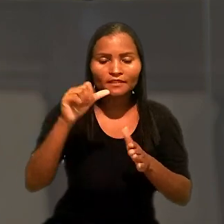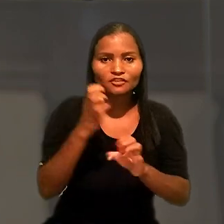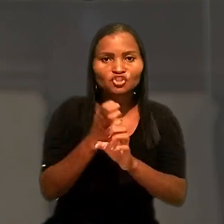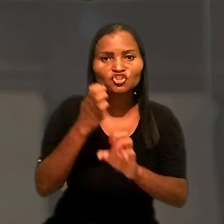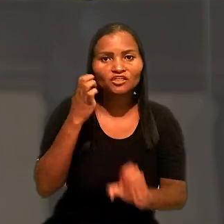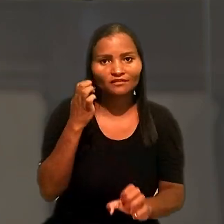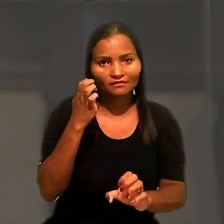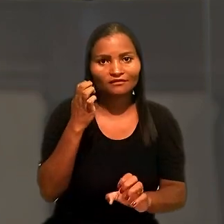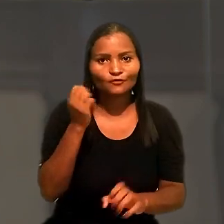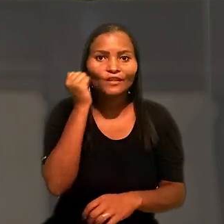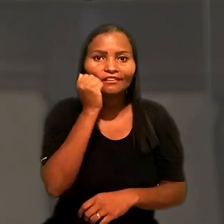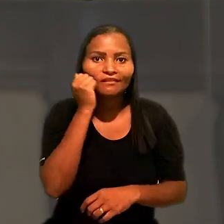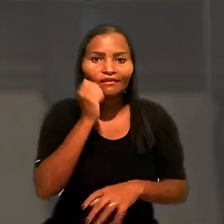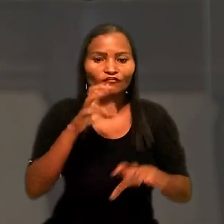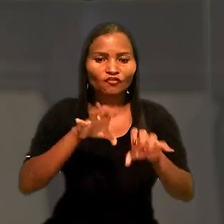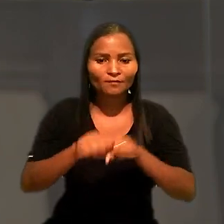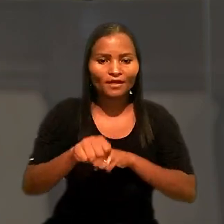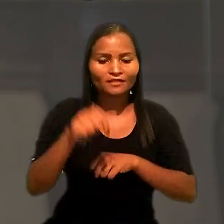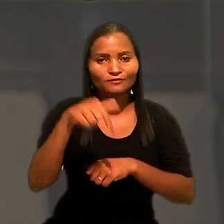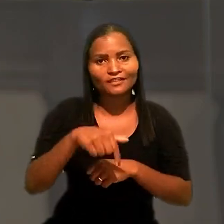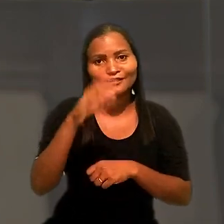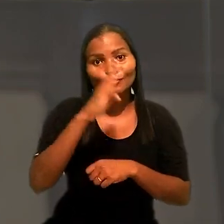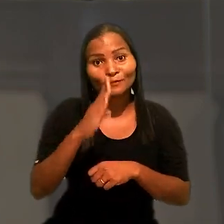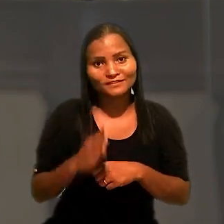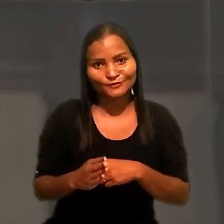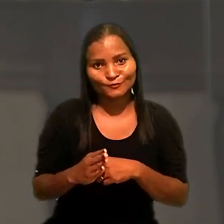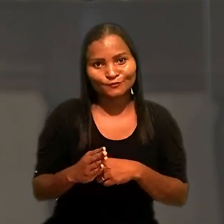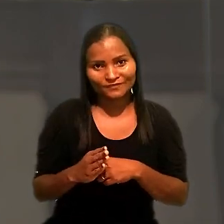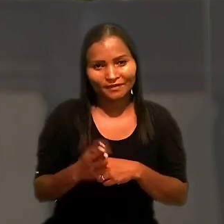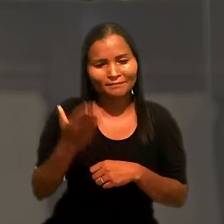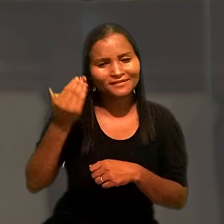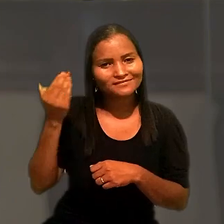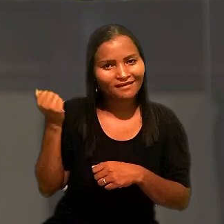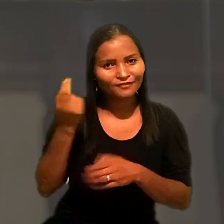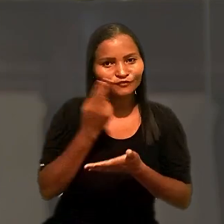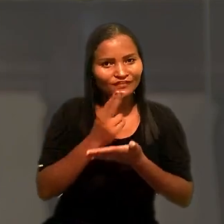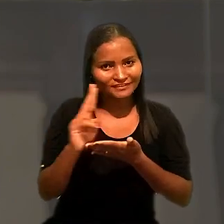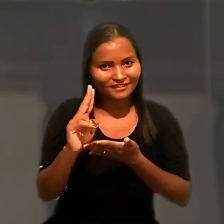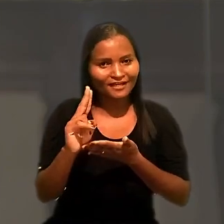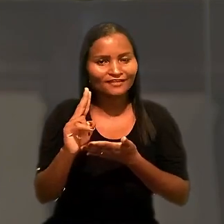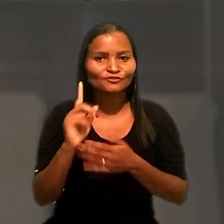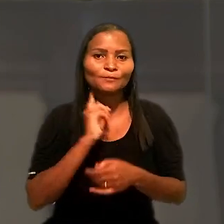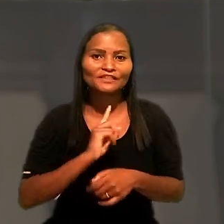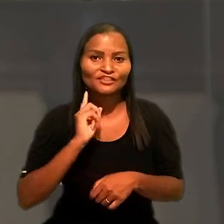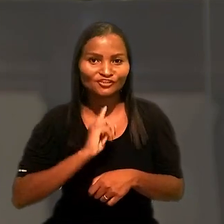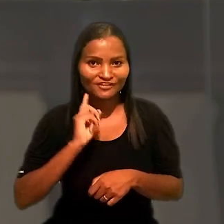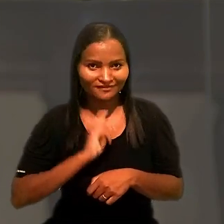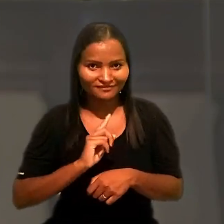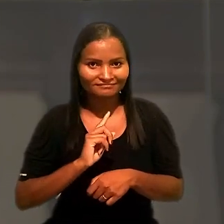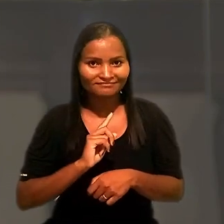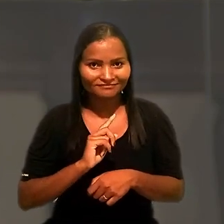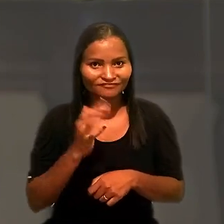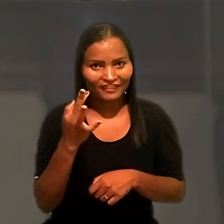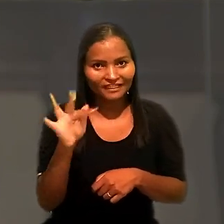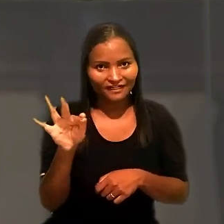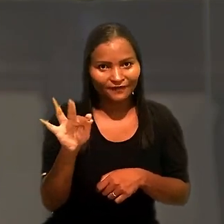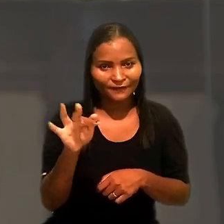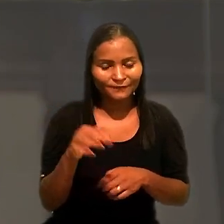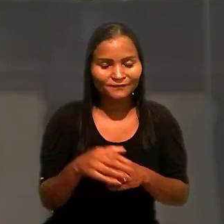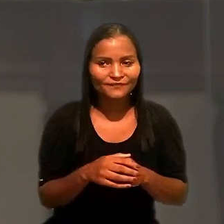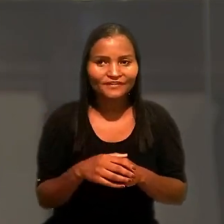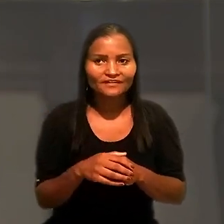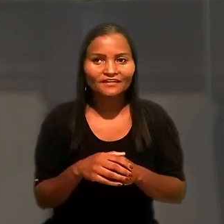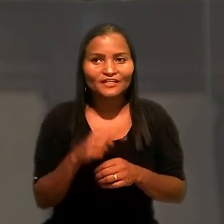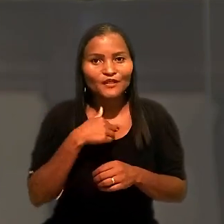formar no Brasil, à época na Universidade de Minas Gerais, origem da Universidade Federal de Minas Gerais.